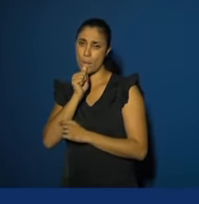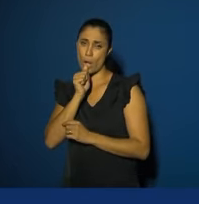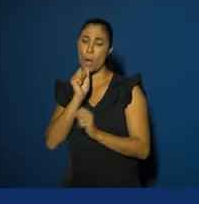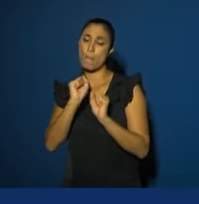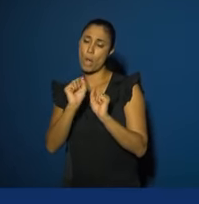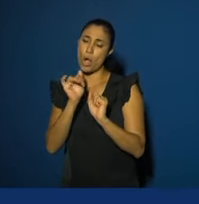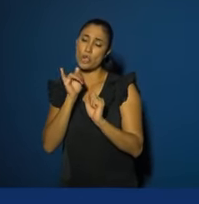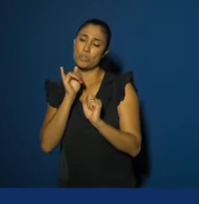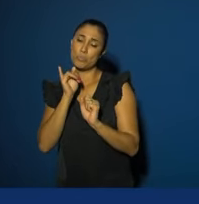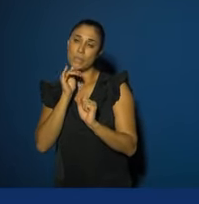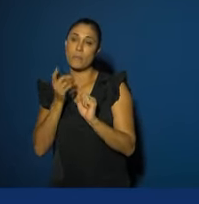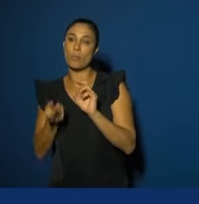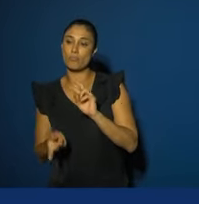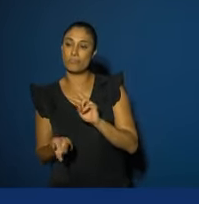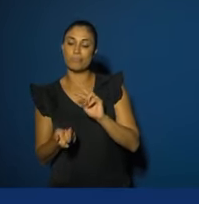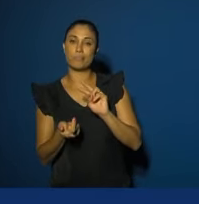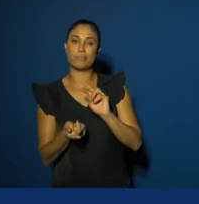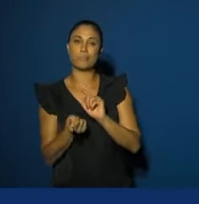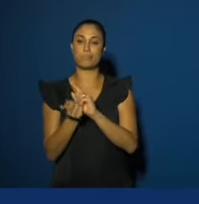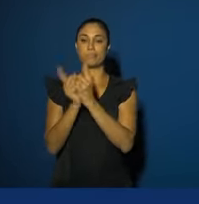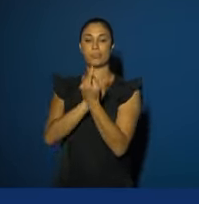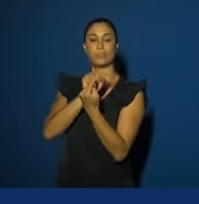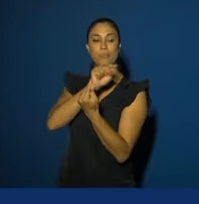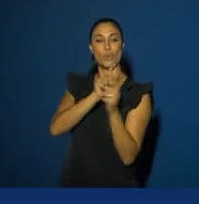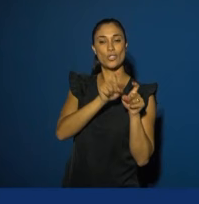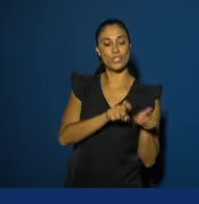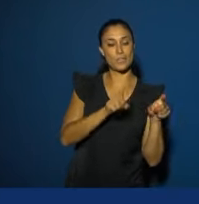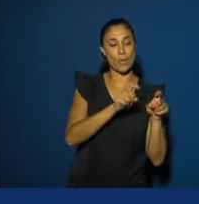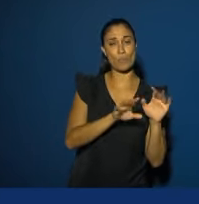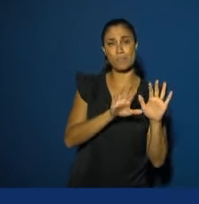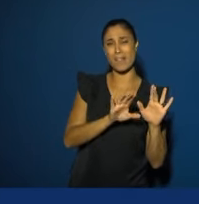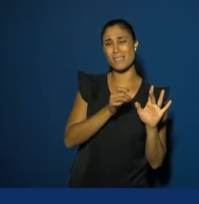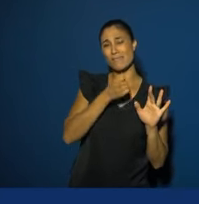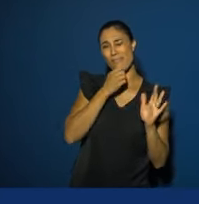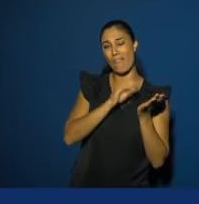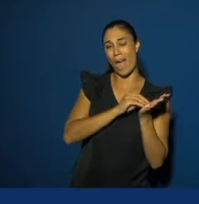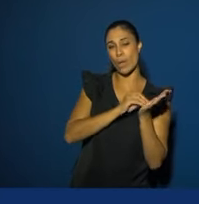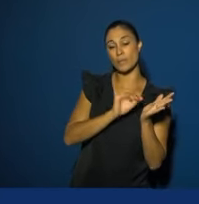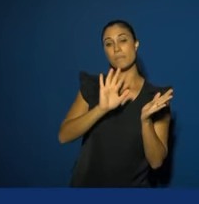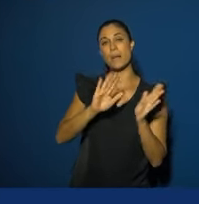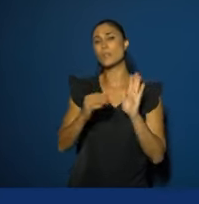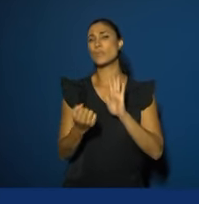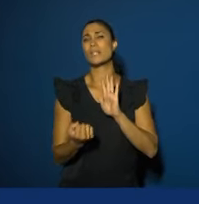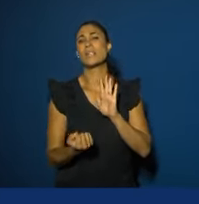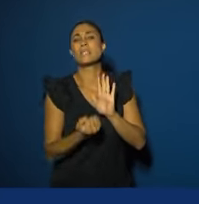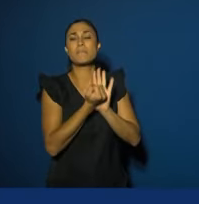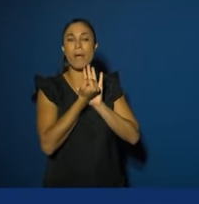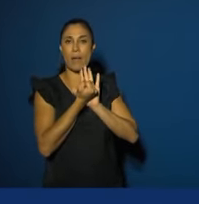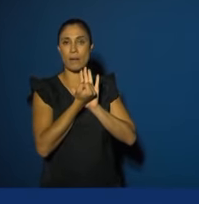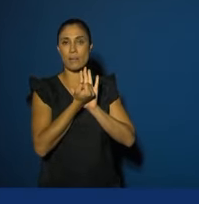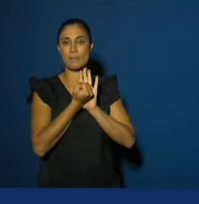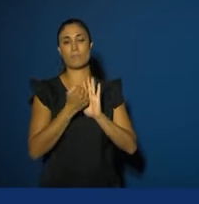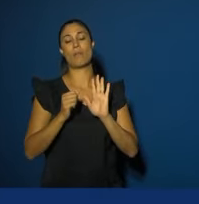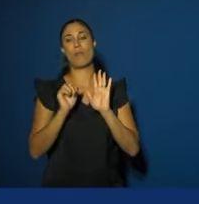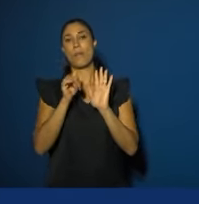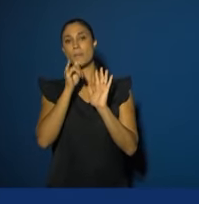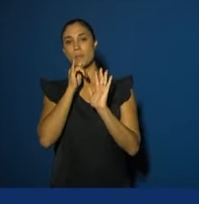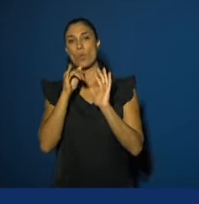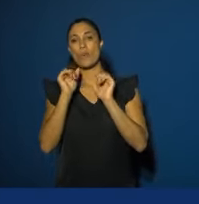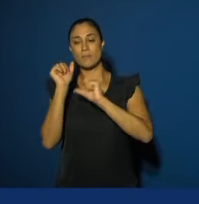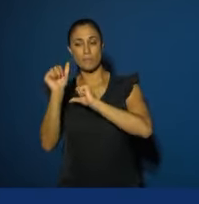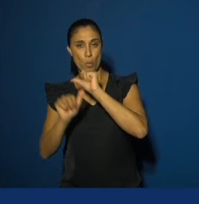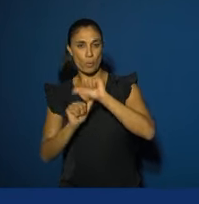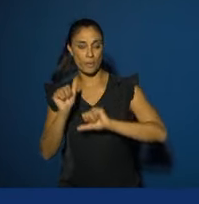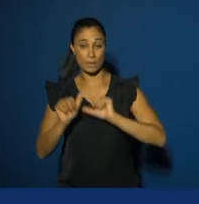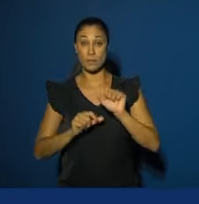pedaço pro digital mas ela não é completa Então as marcas assim o que que as marcas que a gente percebeu com toda essa mudança assim a gente